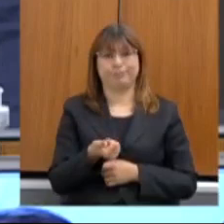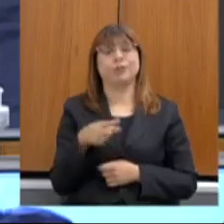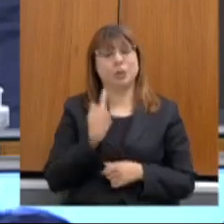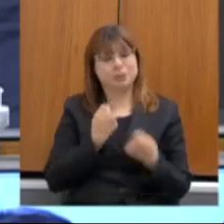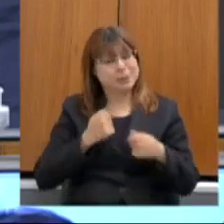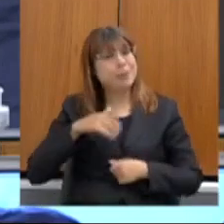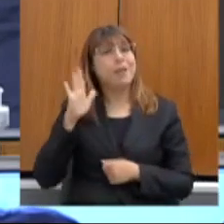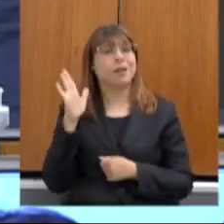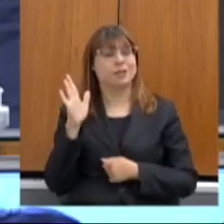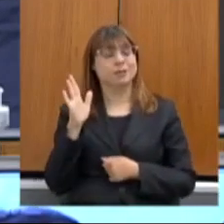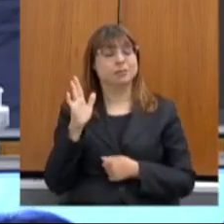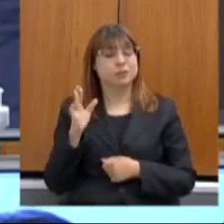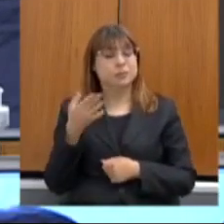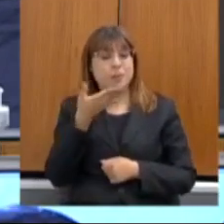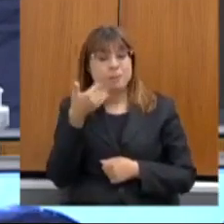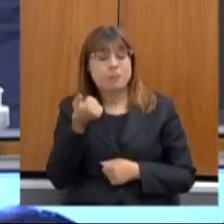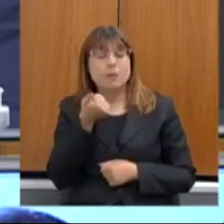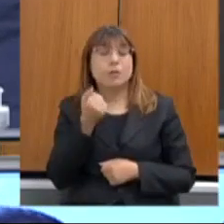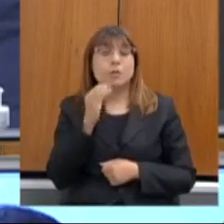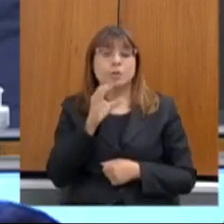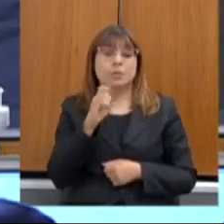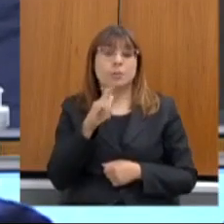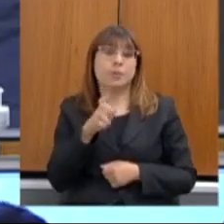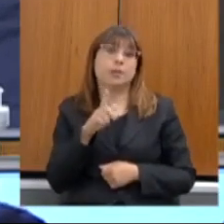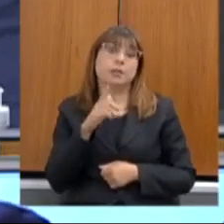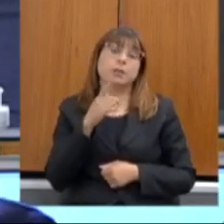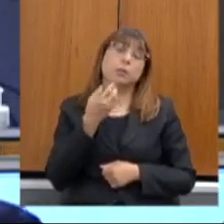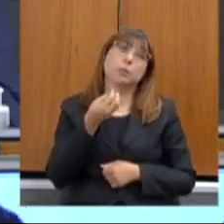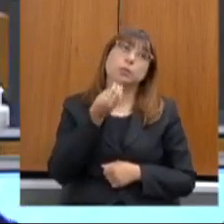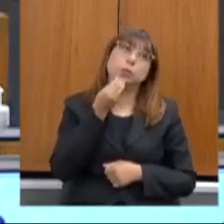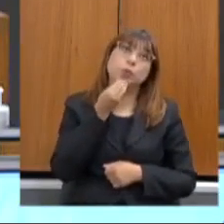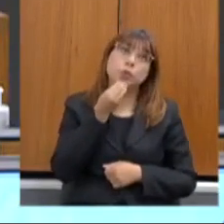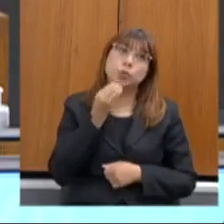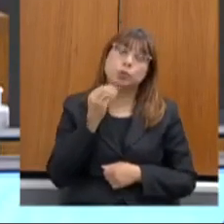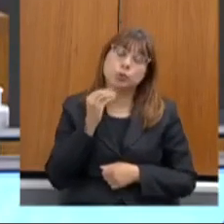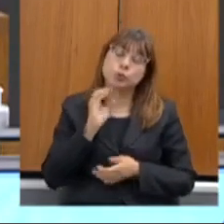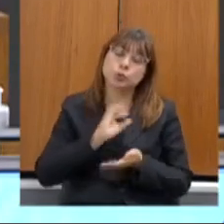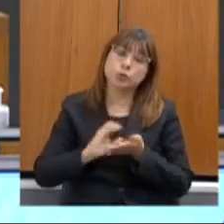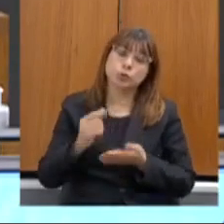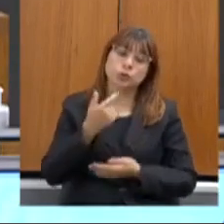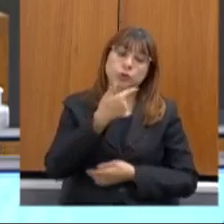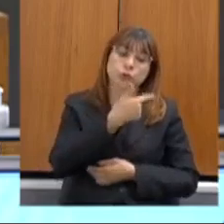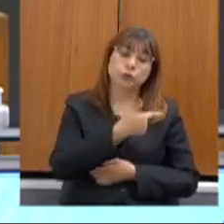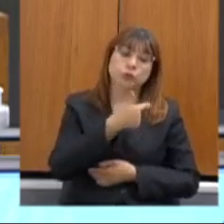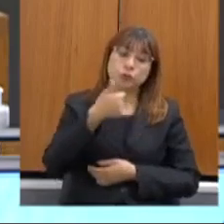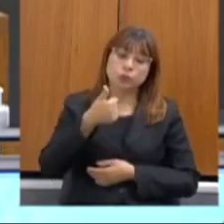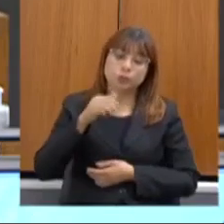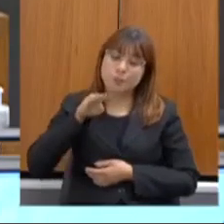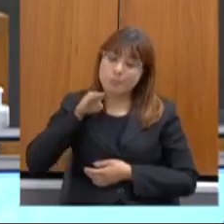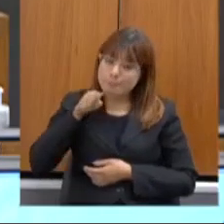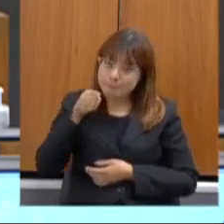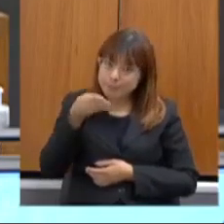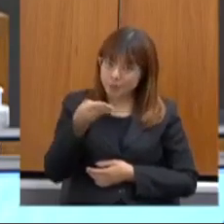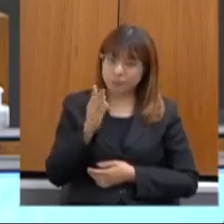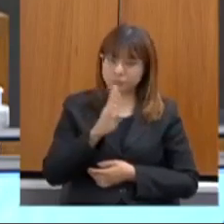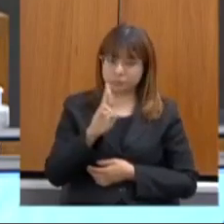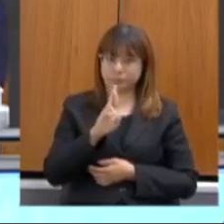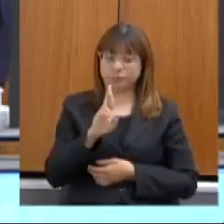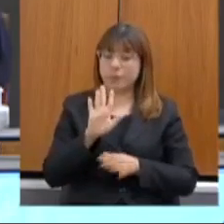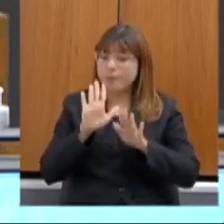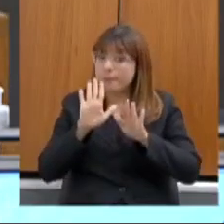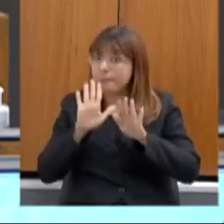era que a Cemig tivesse para investir 21 bilhões de reais 21 bilhões de reais